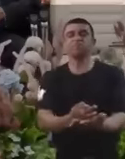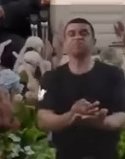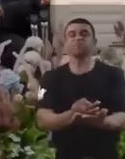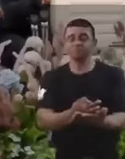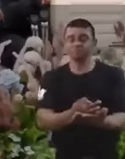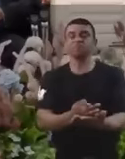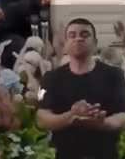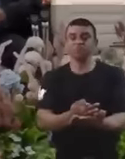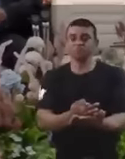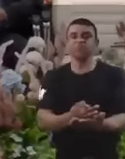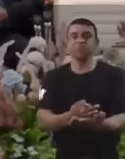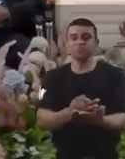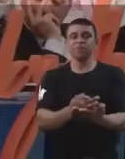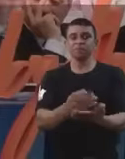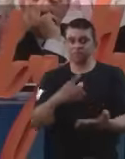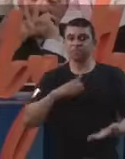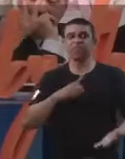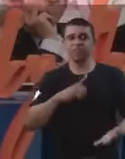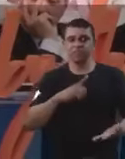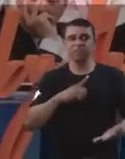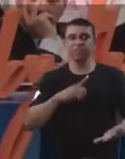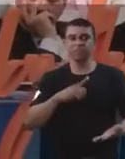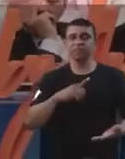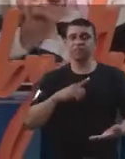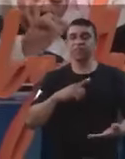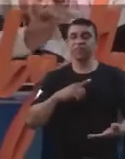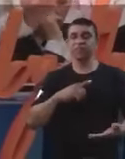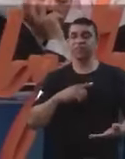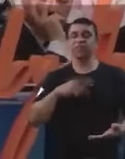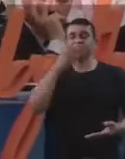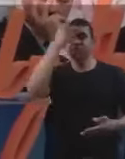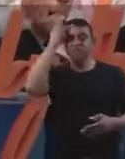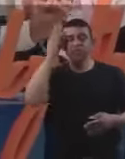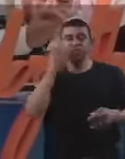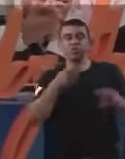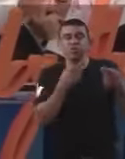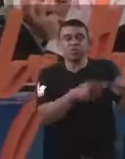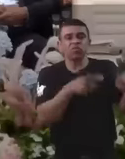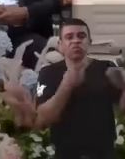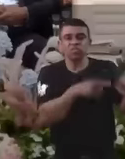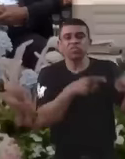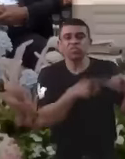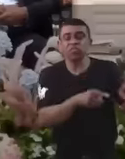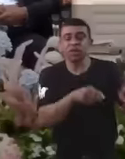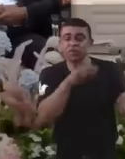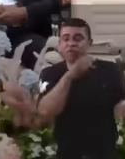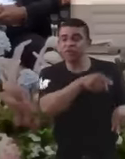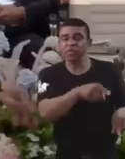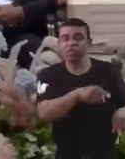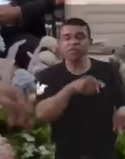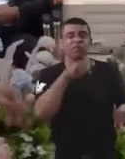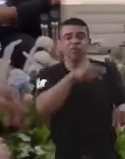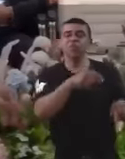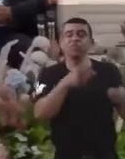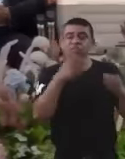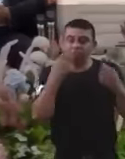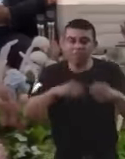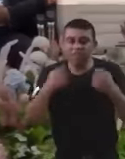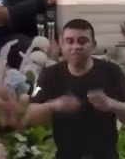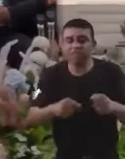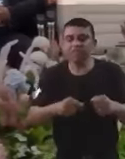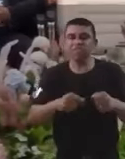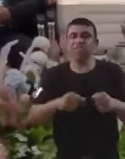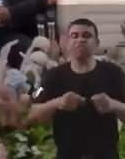fala. Atacou a fé? Abre a boca e fala. Não negue o nome